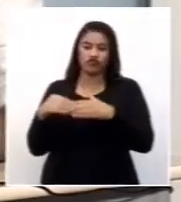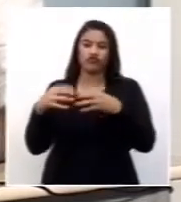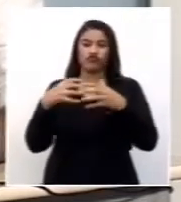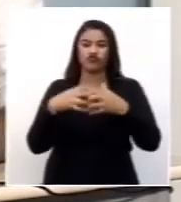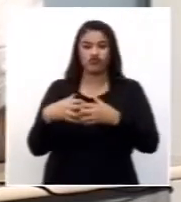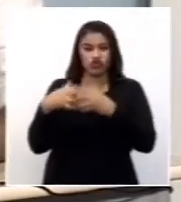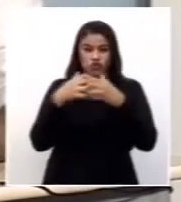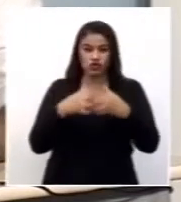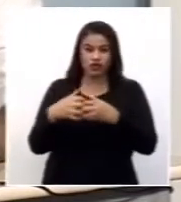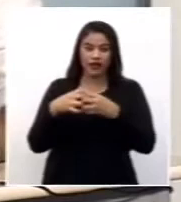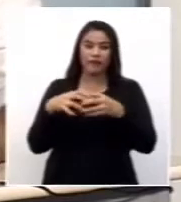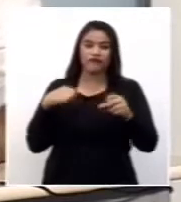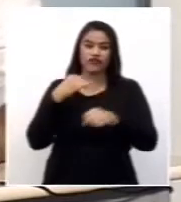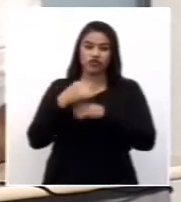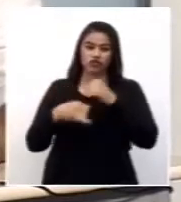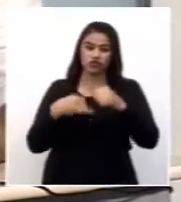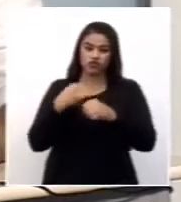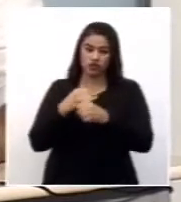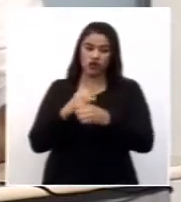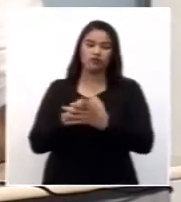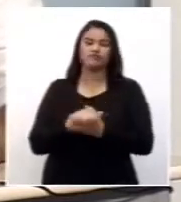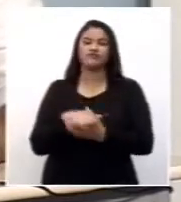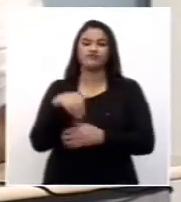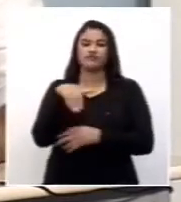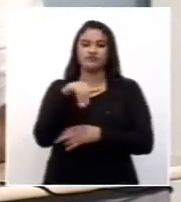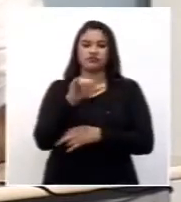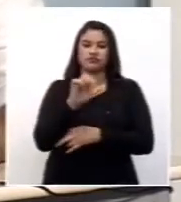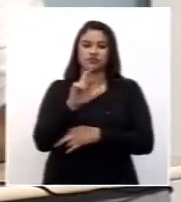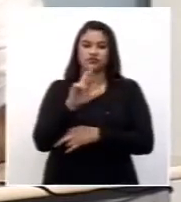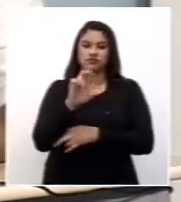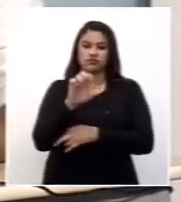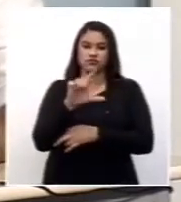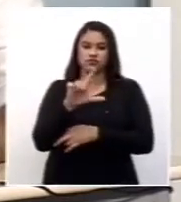professora Mirelle, relações com a família.